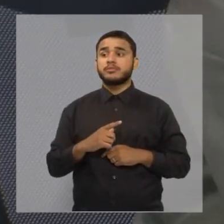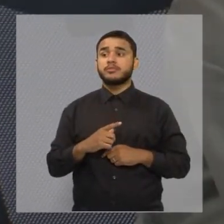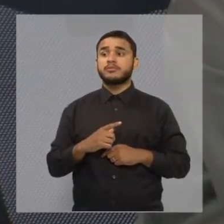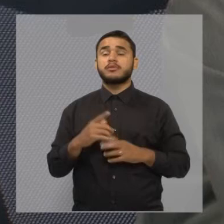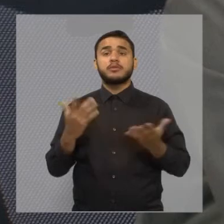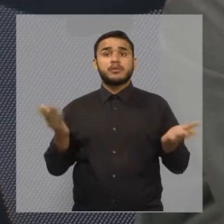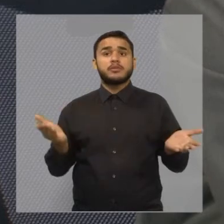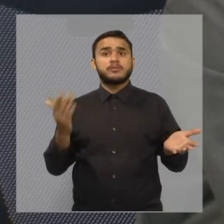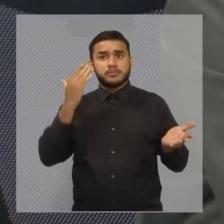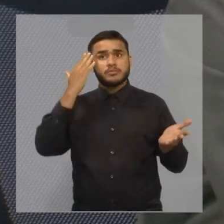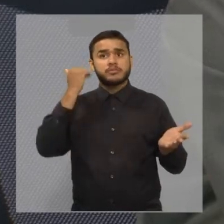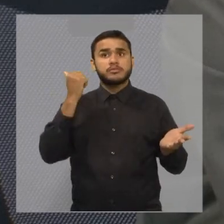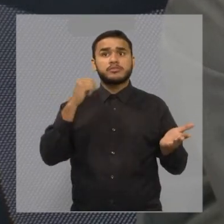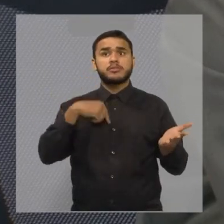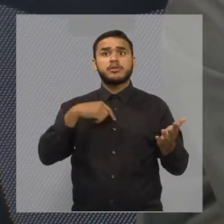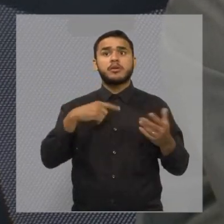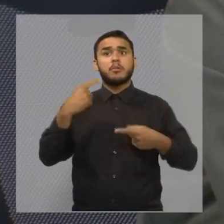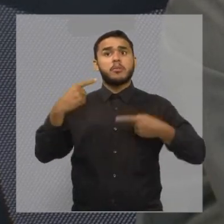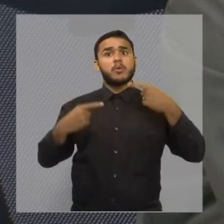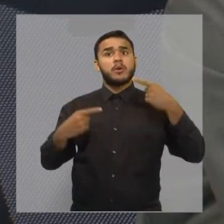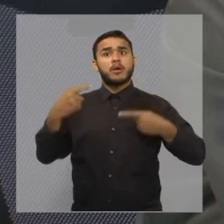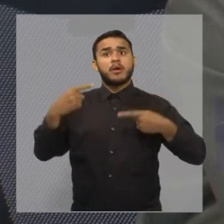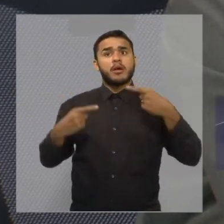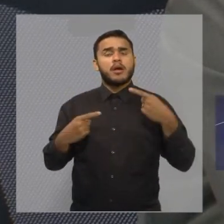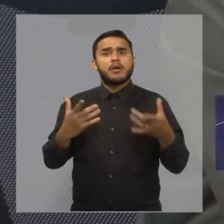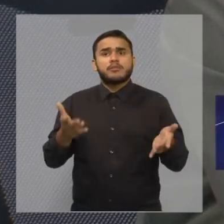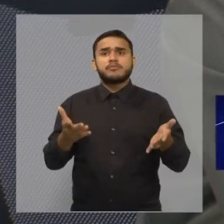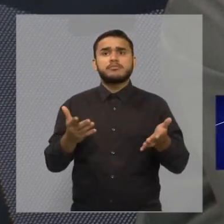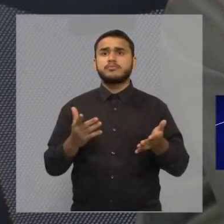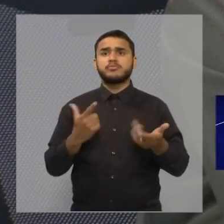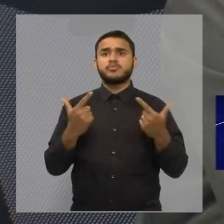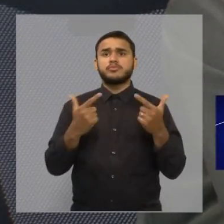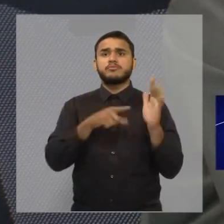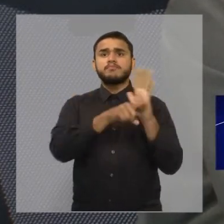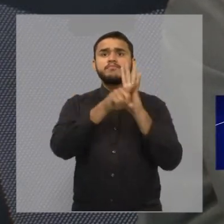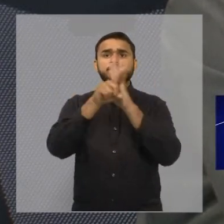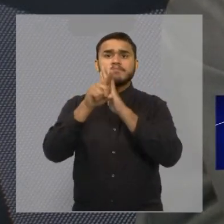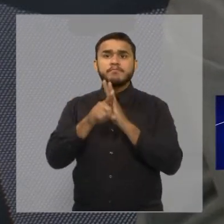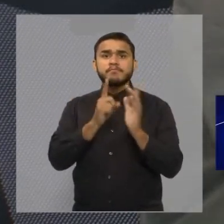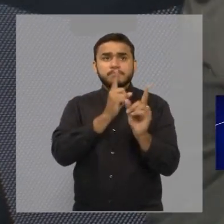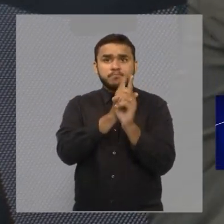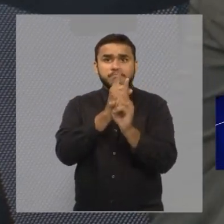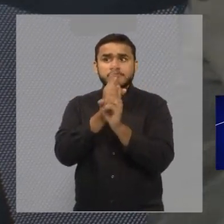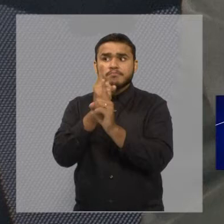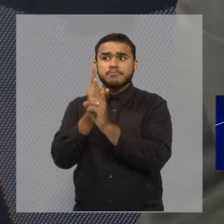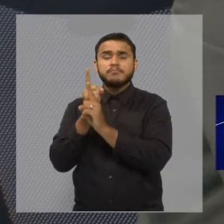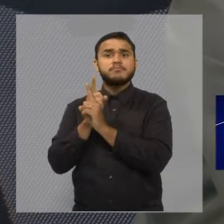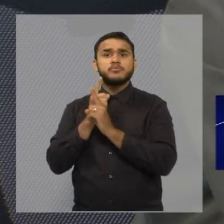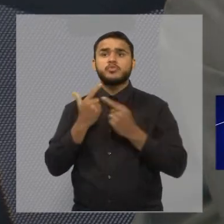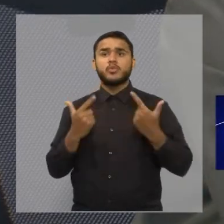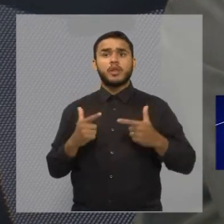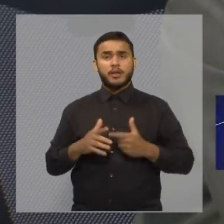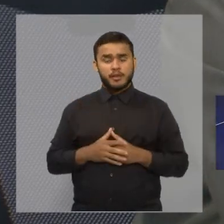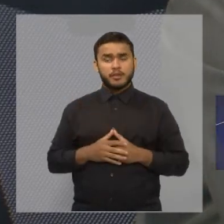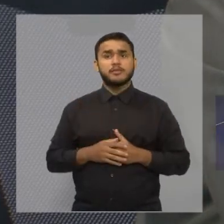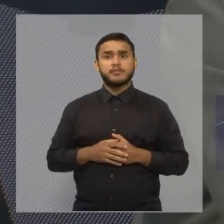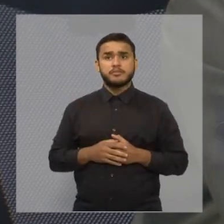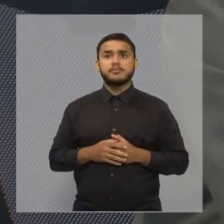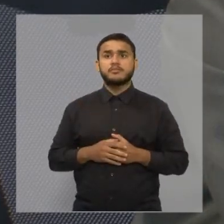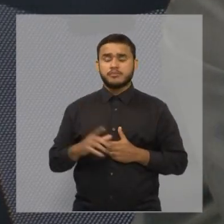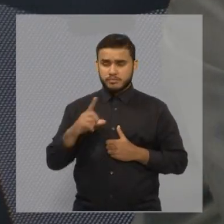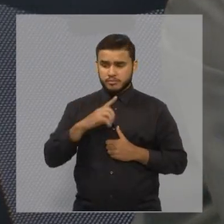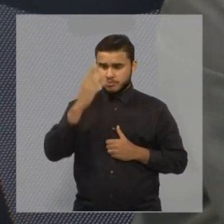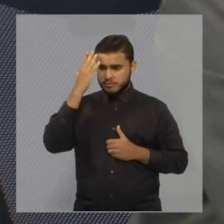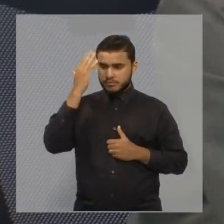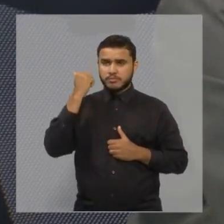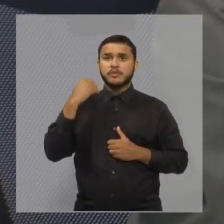tem da política, ela não é bem apurada e quando se é apurada, se chega a depósito do Banco